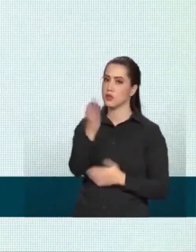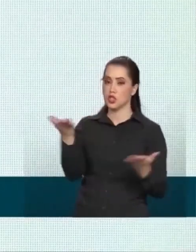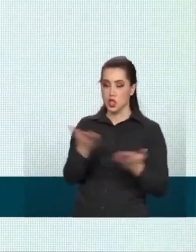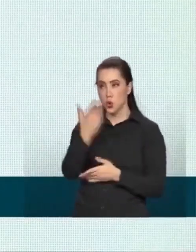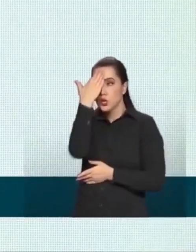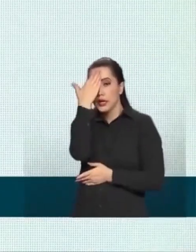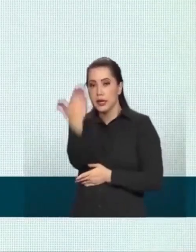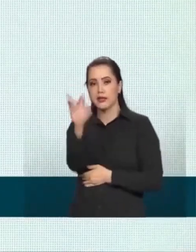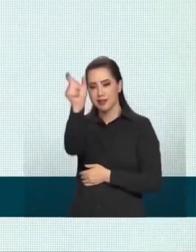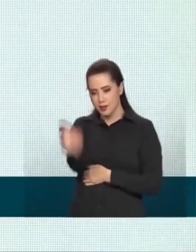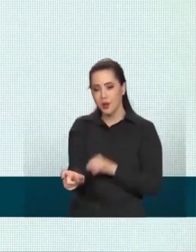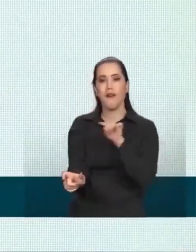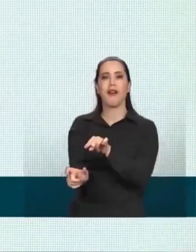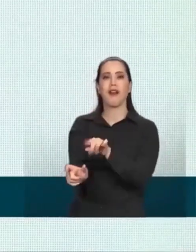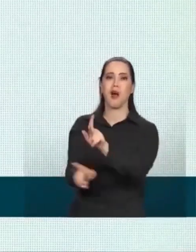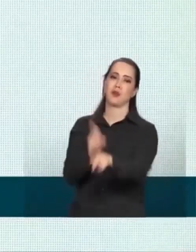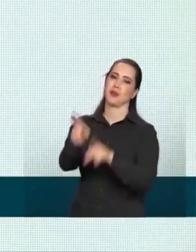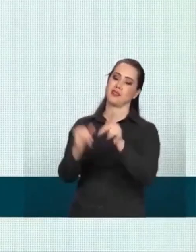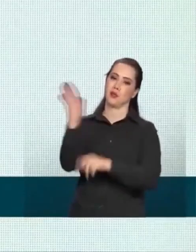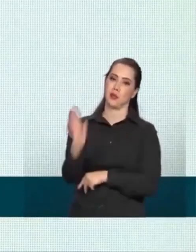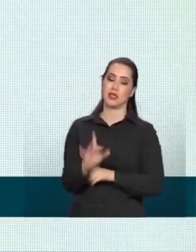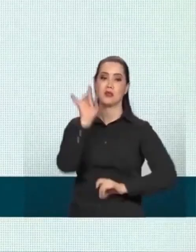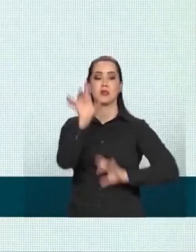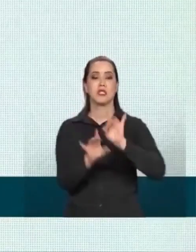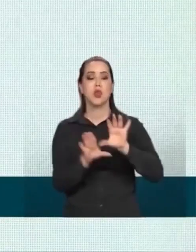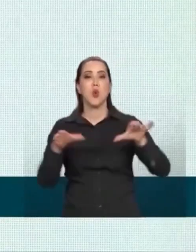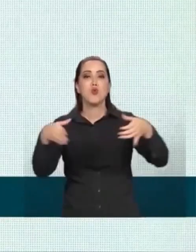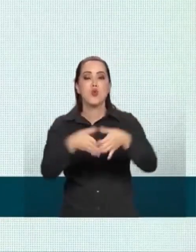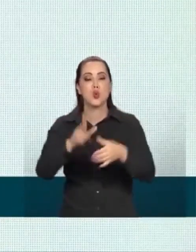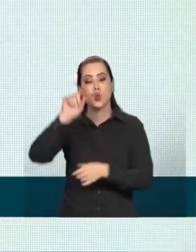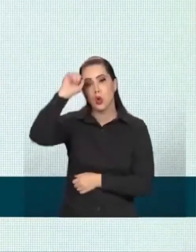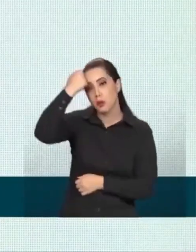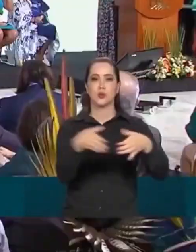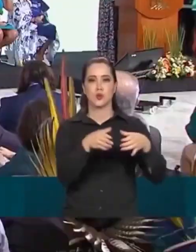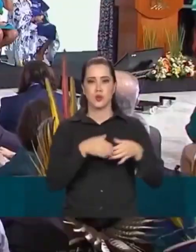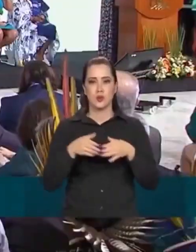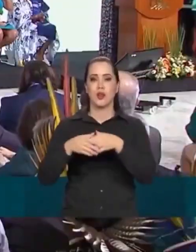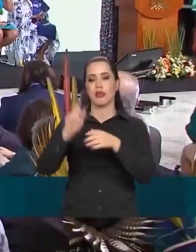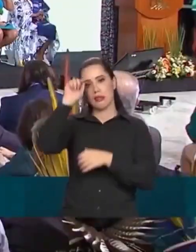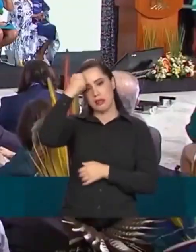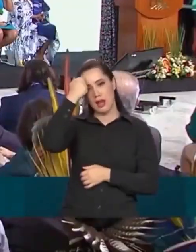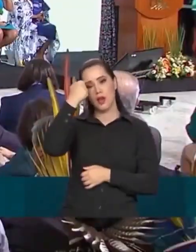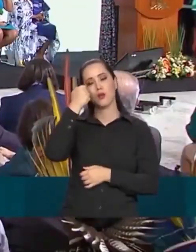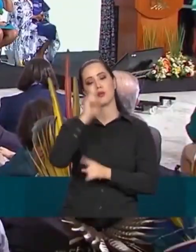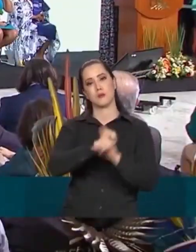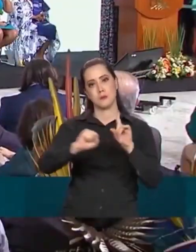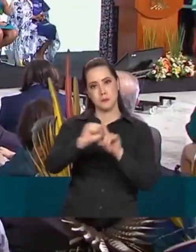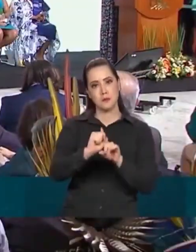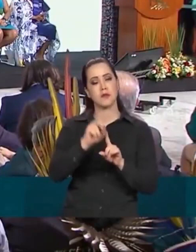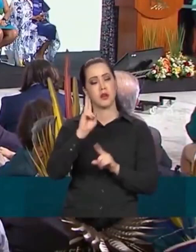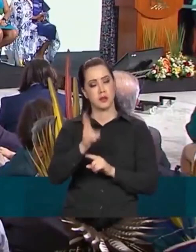para chefiar o ministério da Igualdade racial jornalista e Educadora Aniele é irmã de